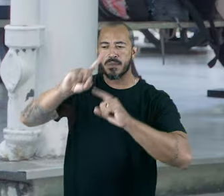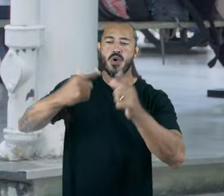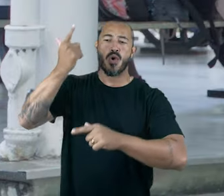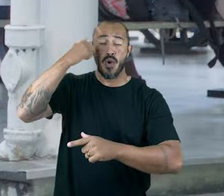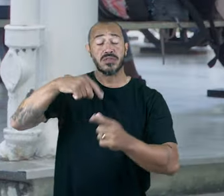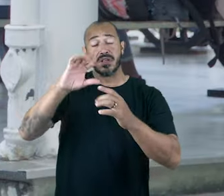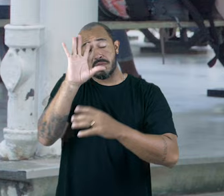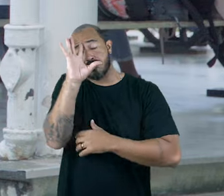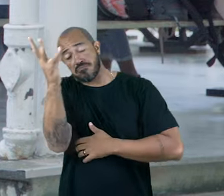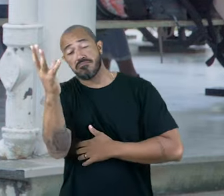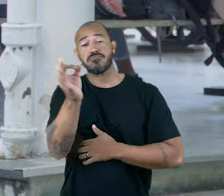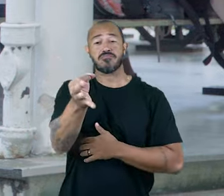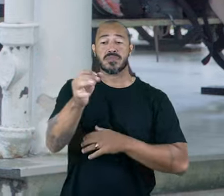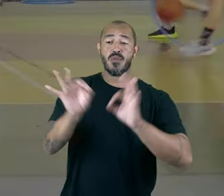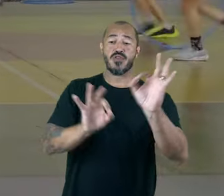esse projeto.